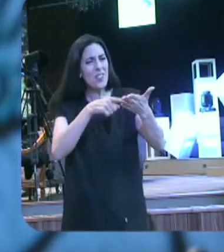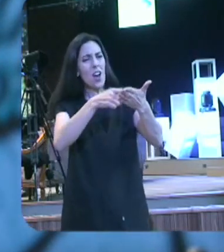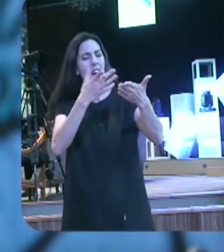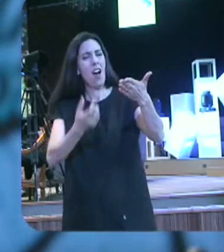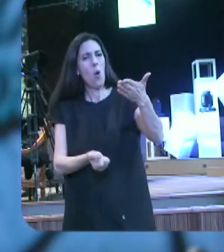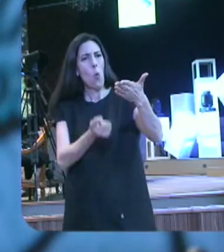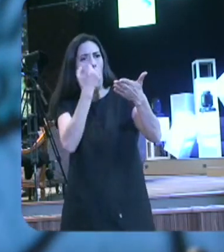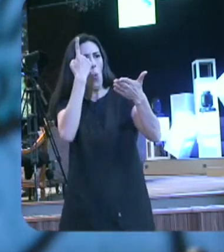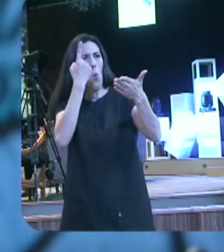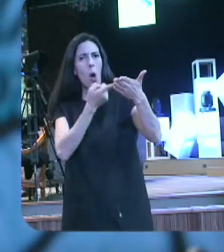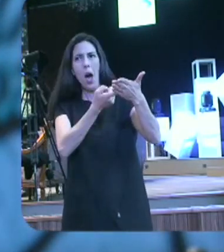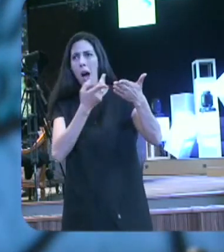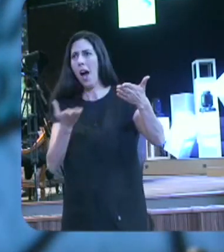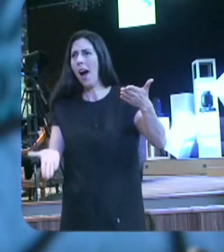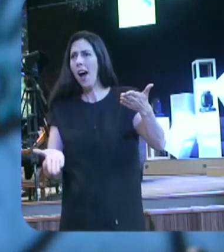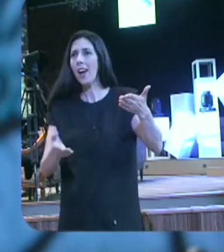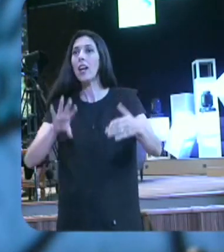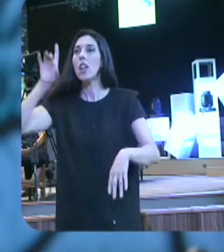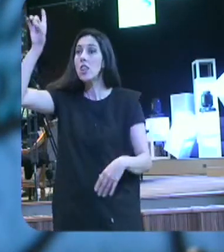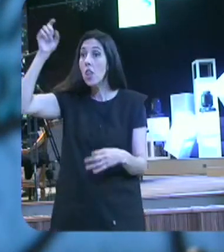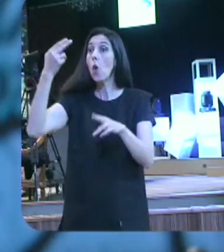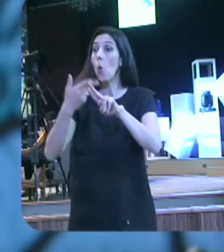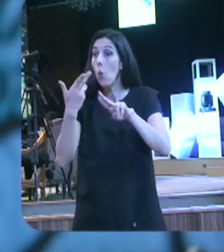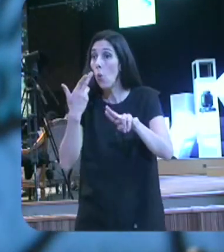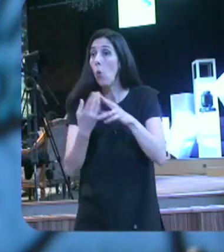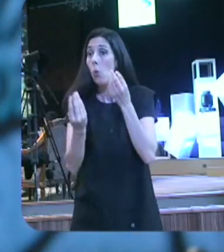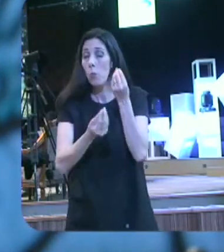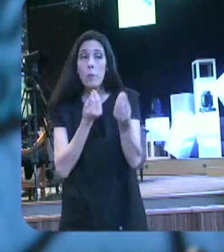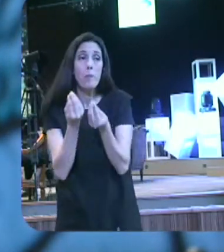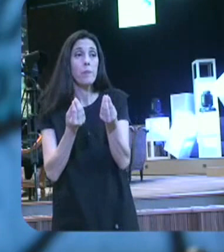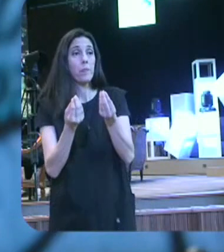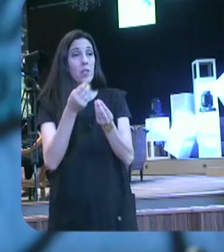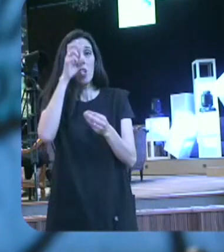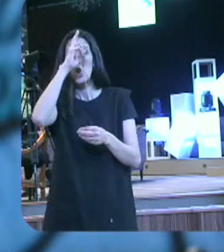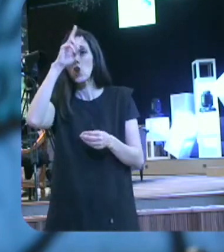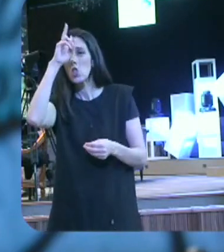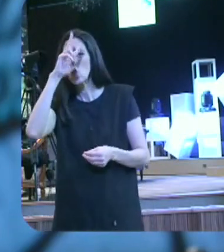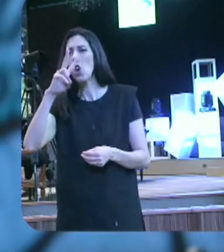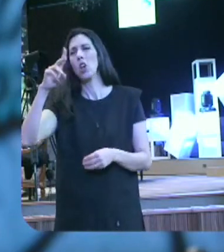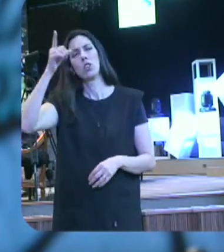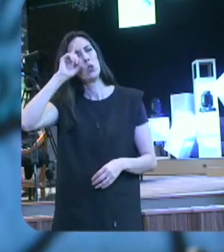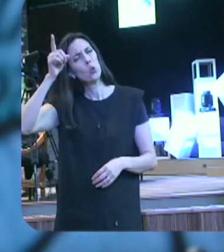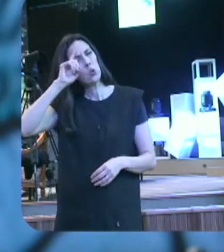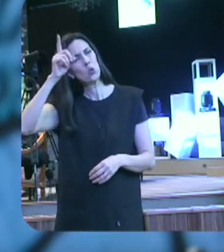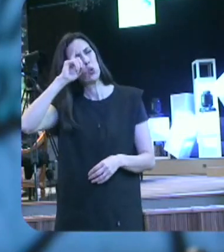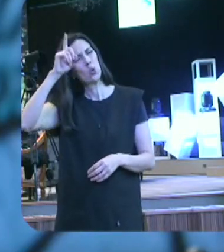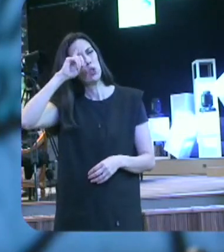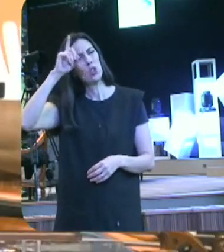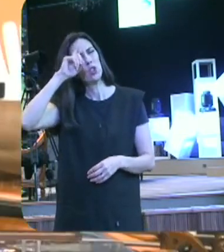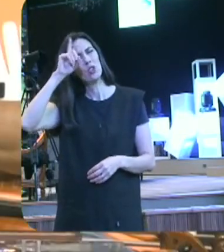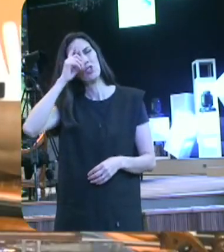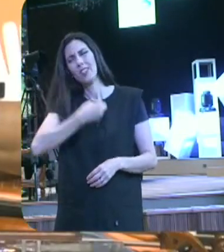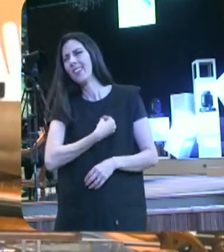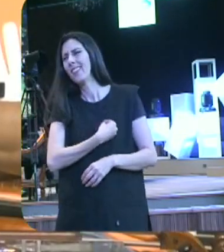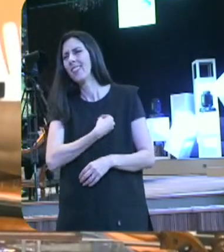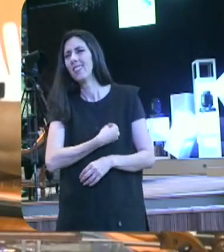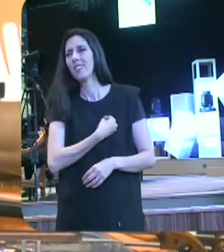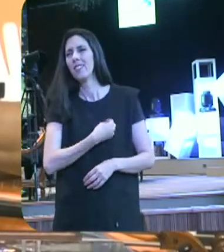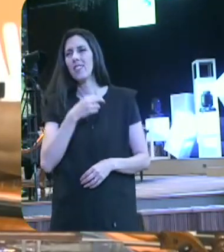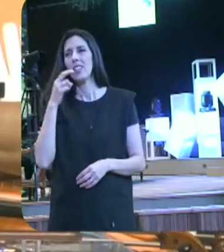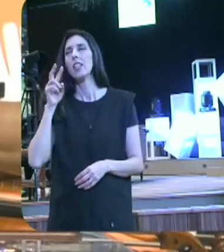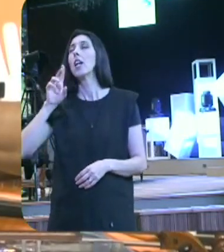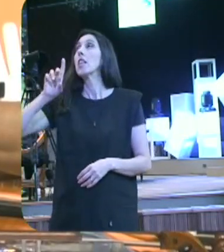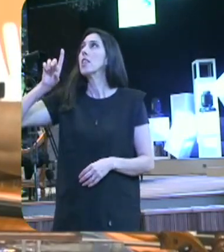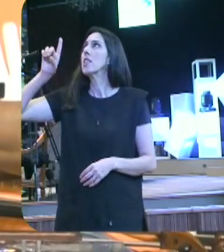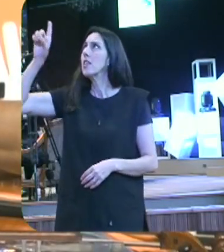usa coisas que estão conectadas à nossa vida, no nosso dia a dia, para dizer: olha, se uma mãe